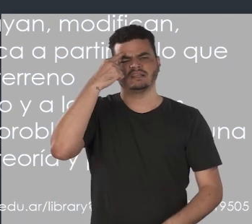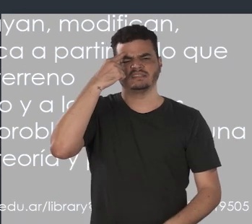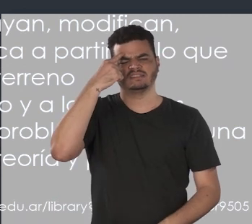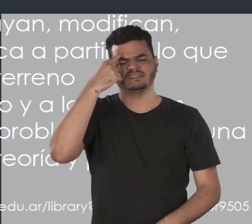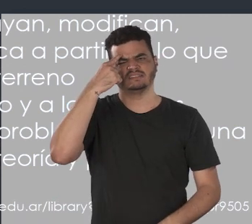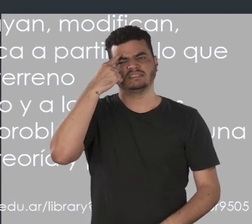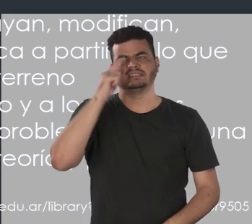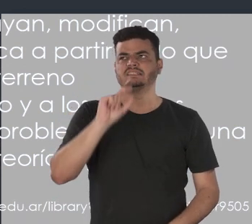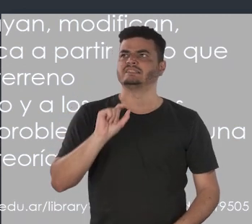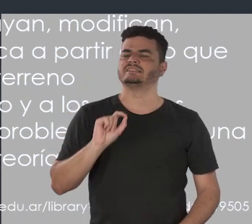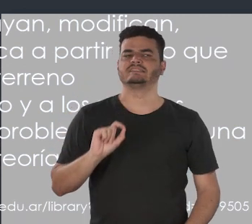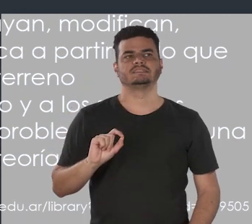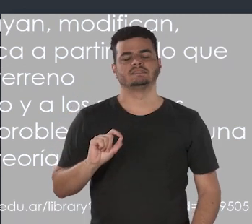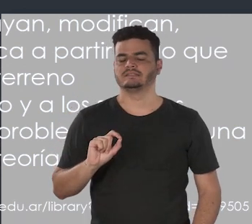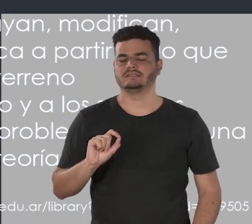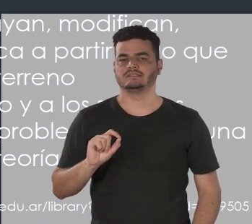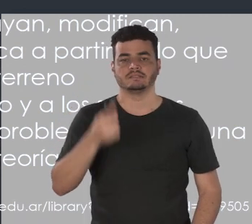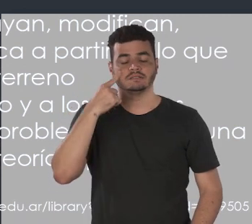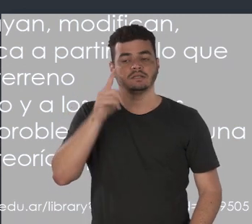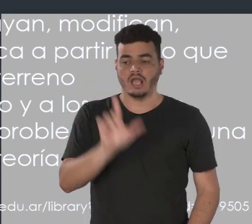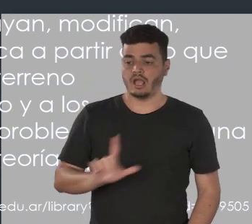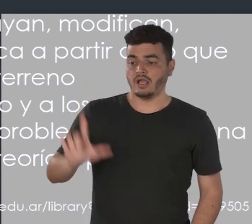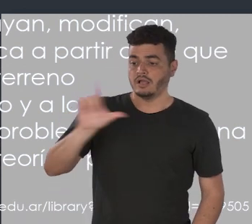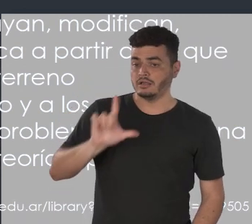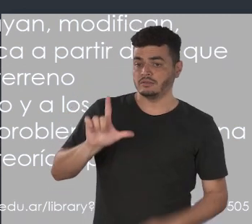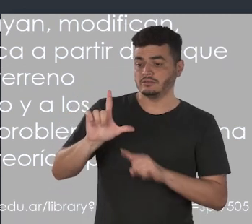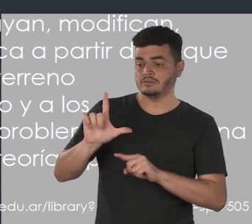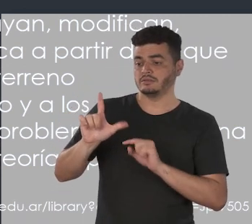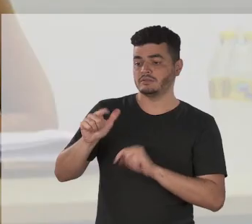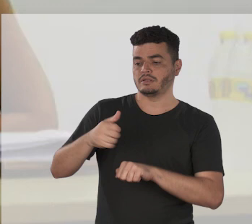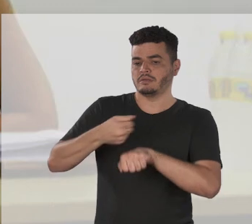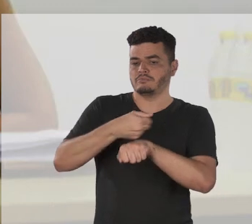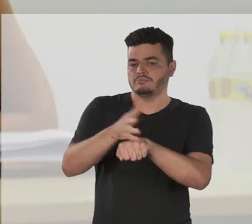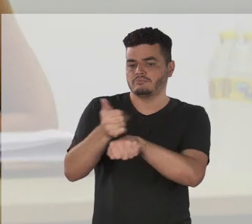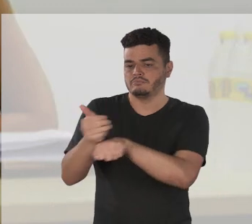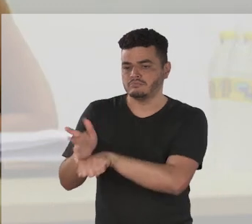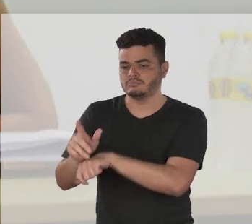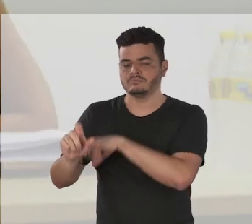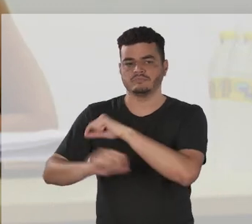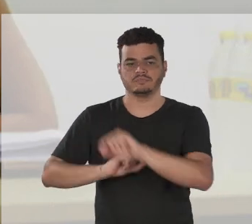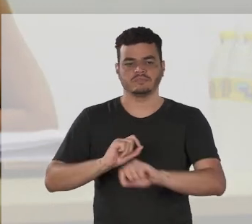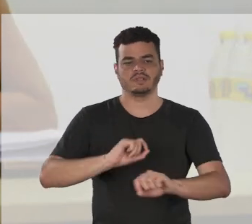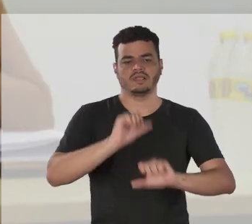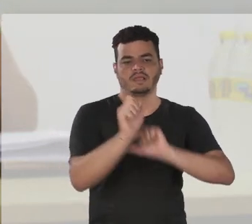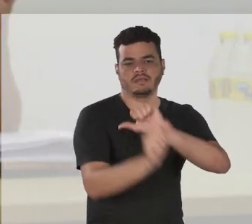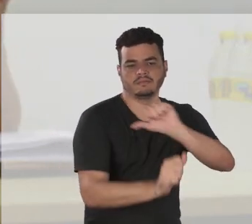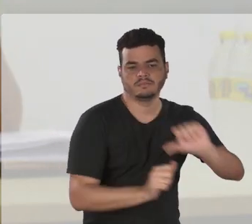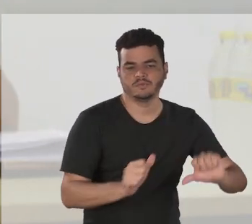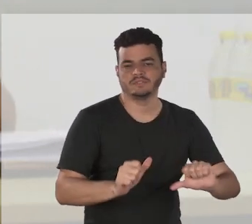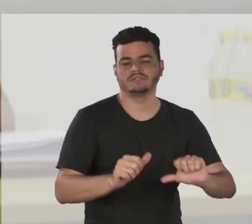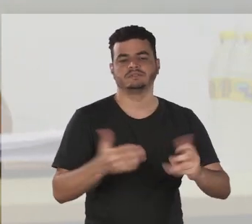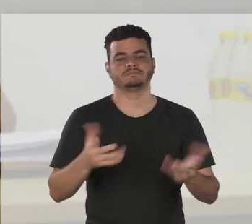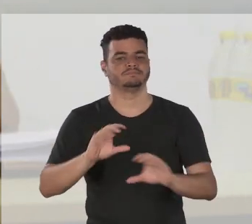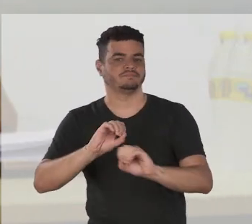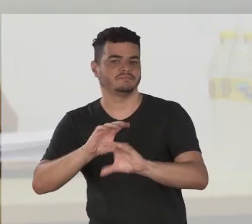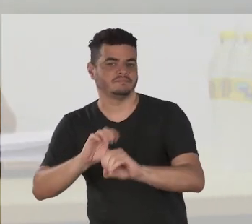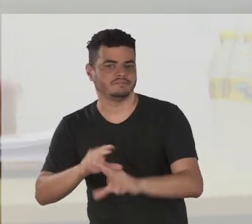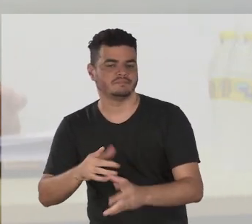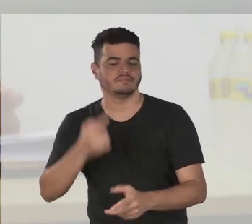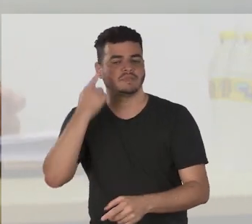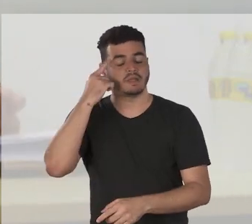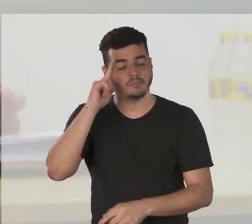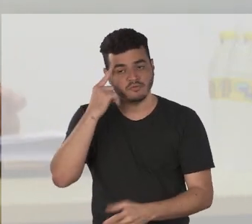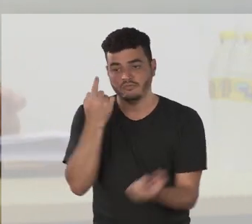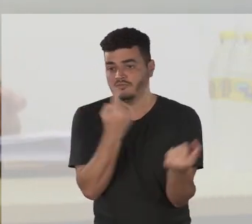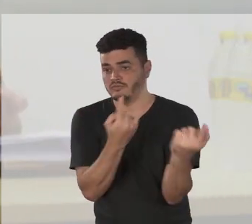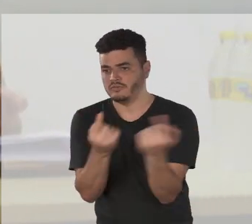ideia, né, que a literatura, né, a compartilhar, transformar, ensinar a pensar,